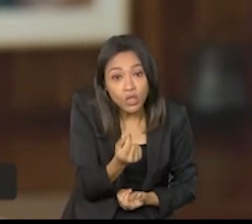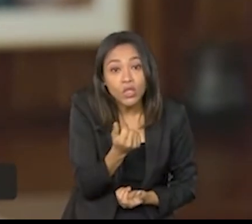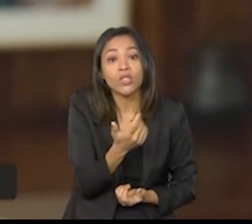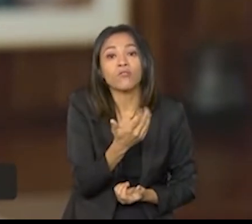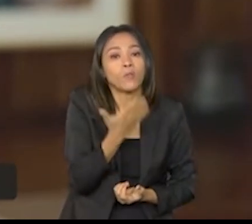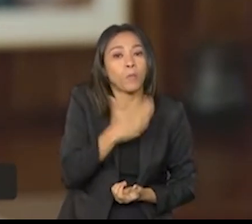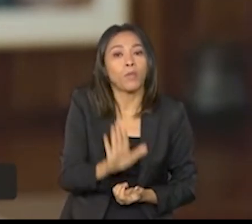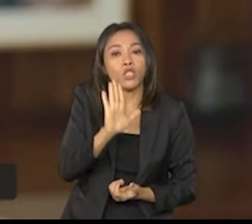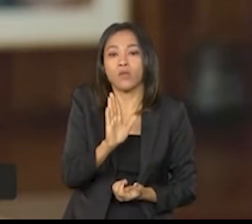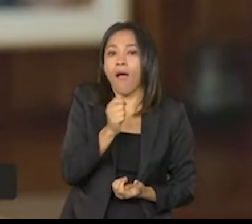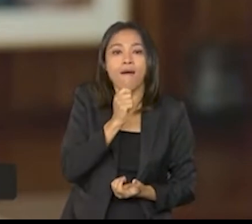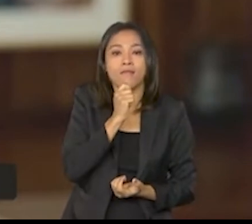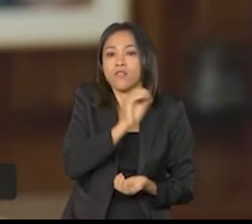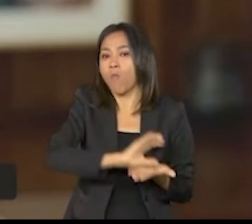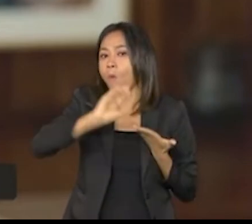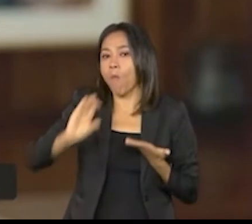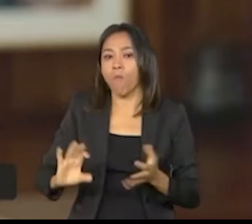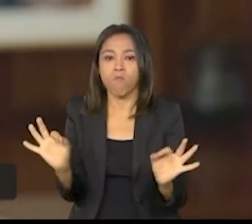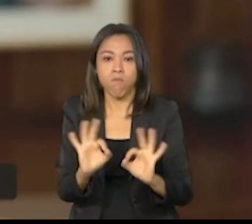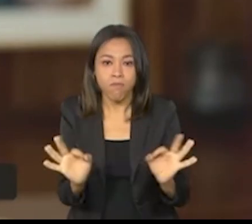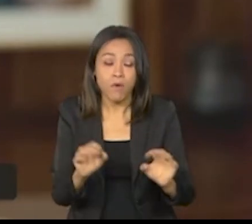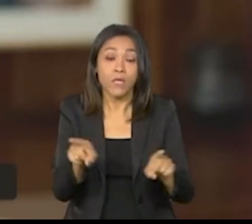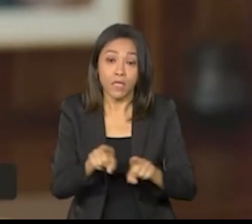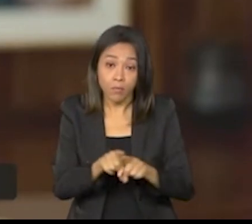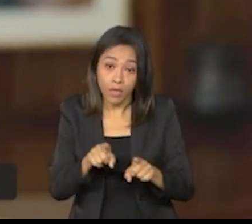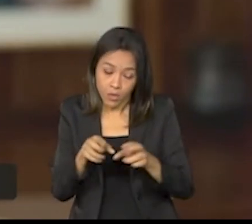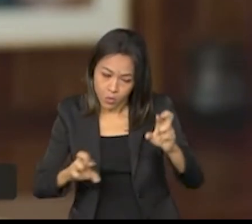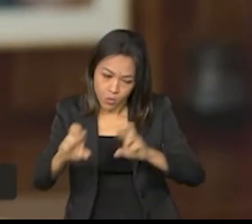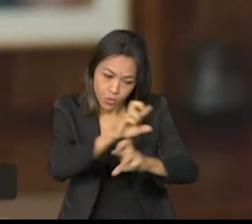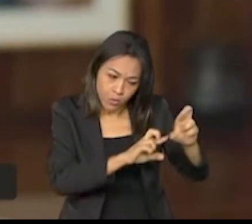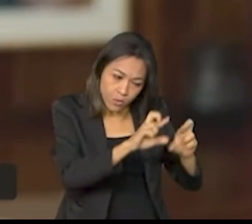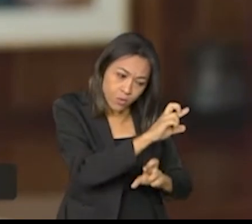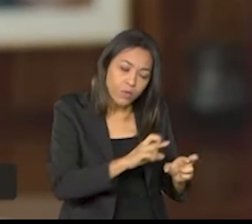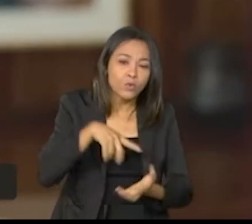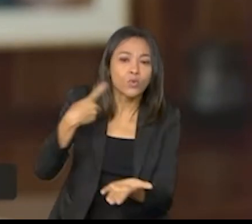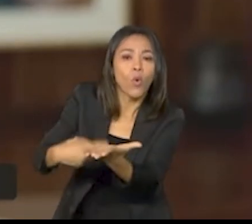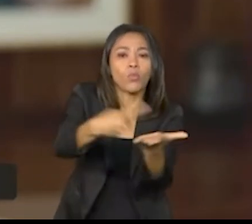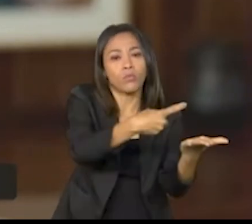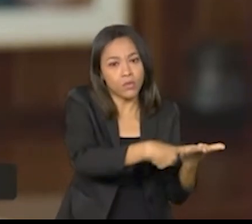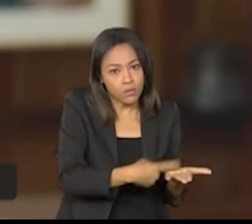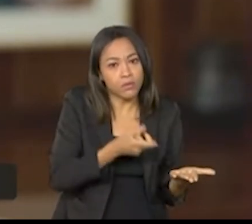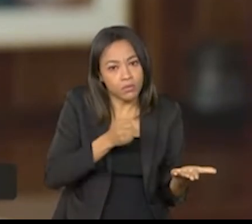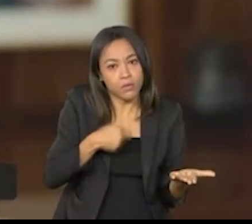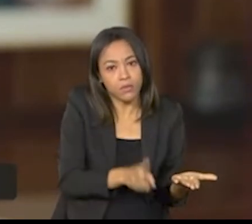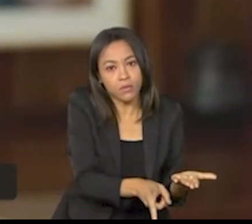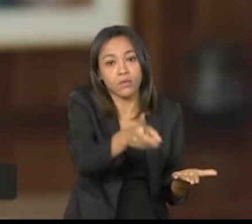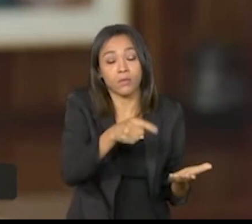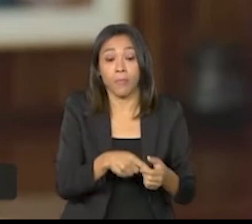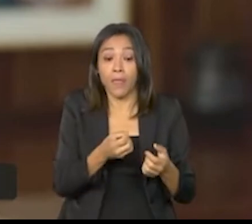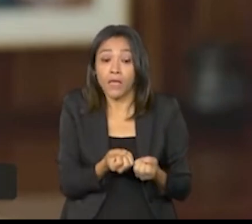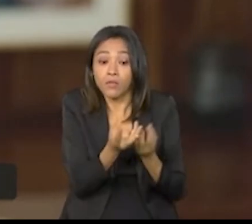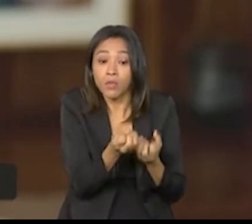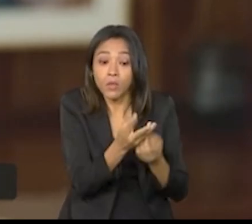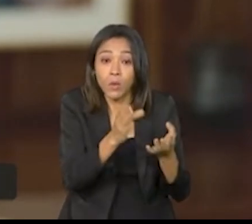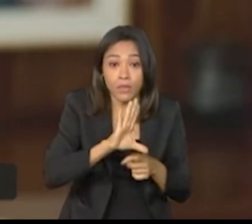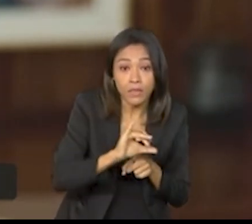e fortalecer medida de monitoramento dos compromissos assumidos os dados da ciência exprimam o sentido de